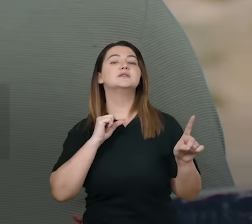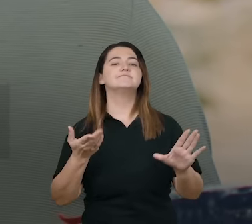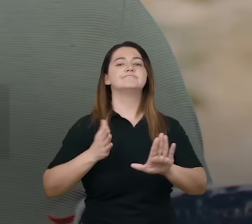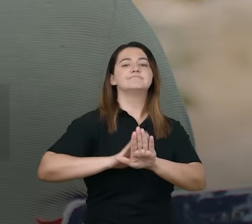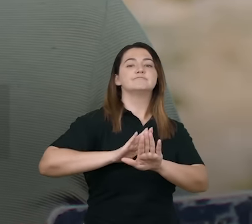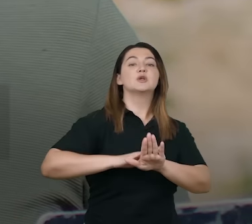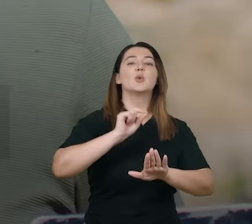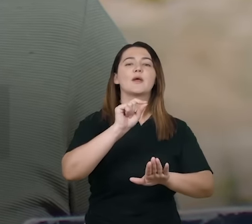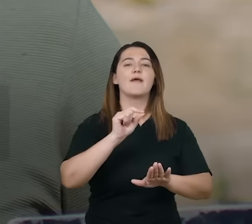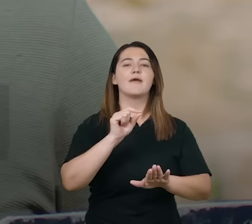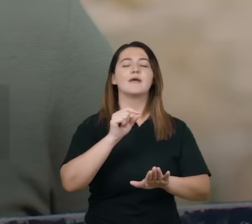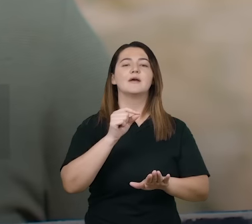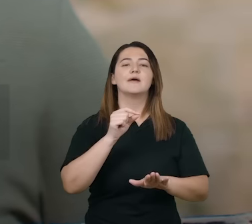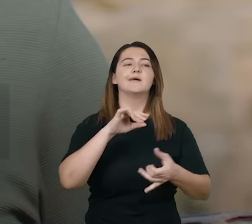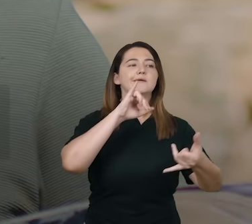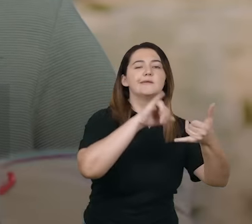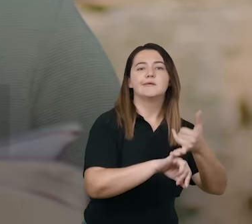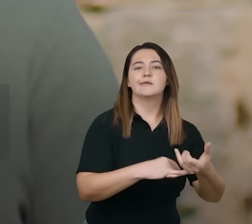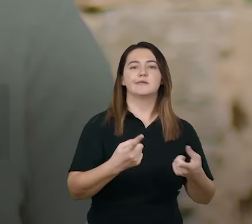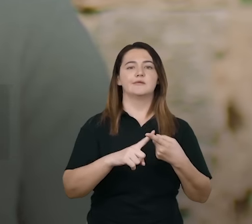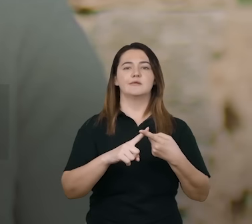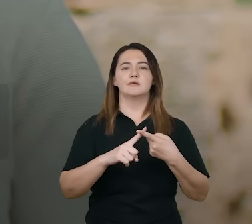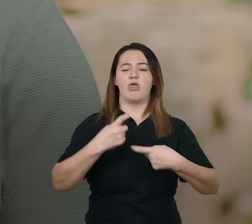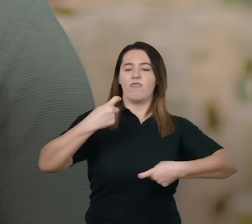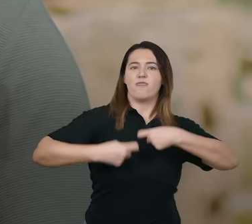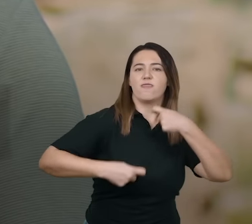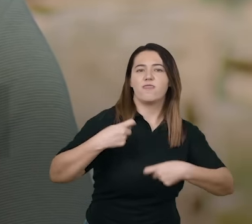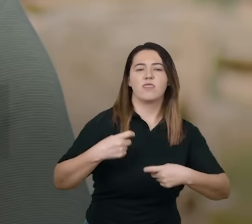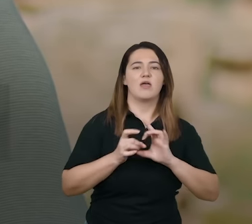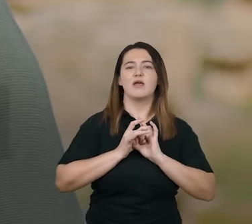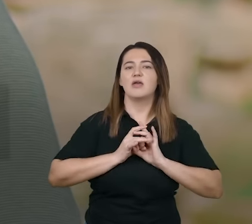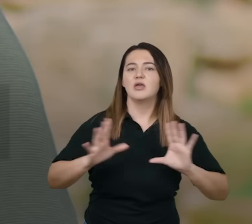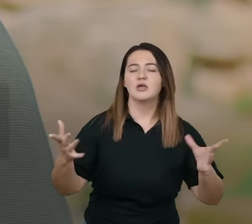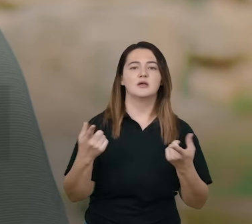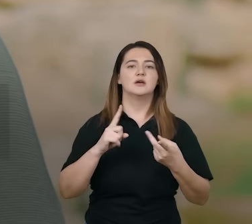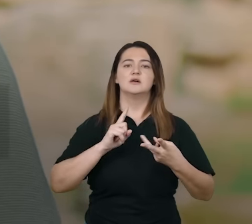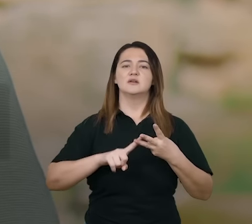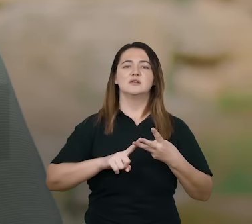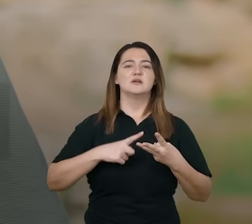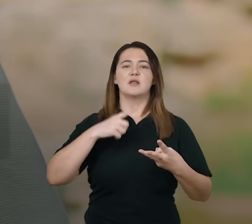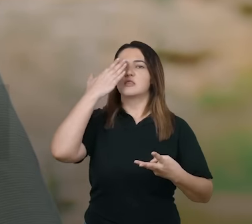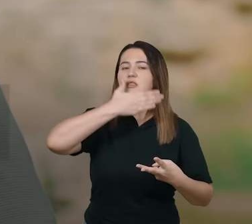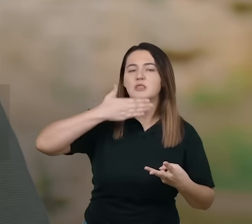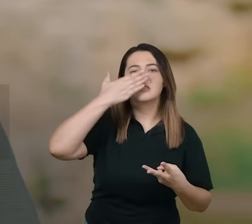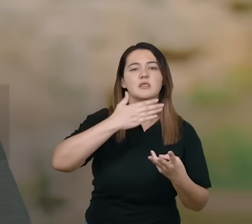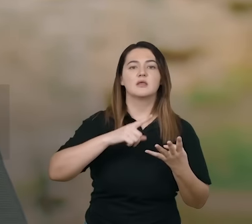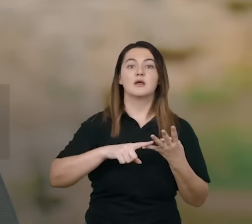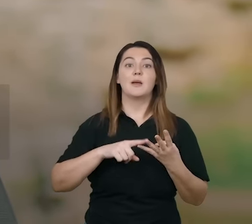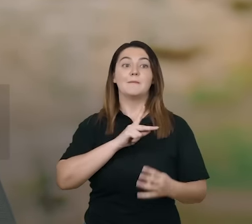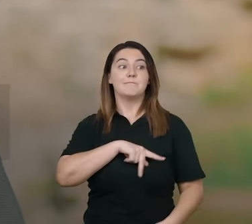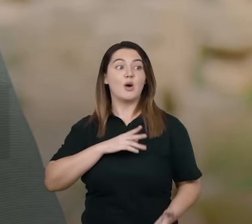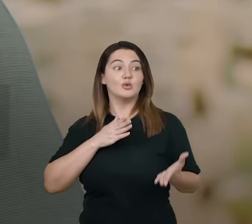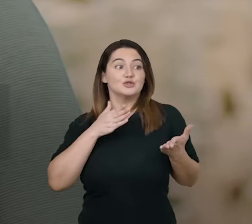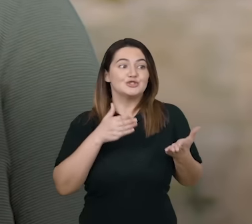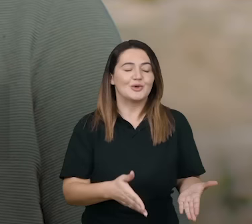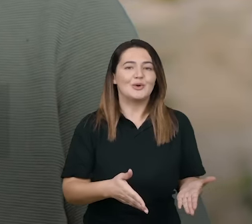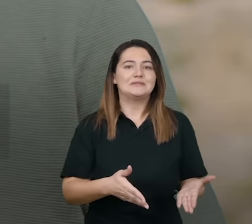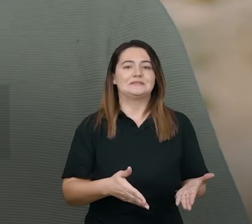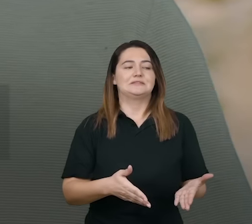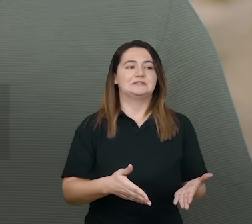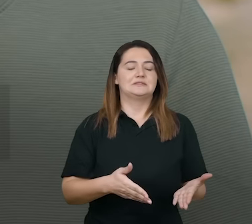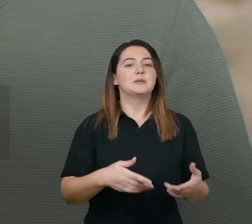possuía o desafio de colocar aqui, na prática, uma moralidade cristã